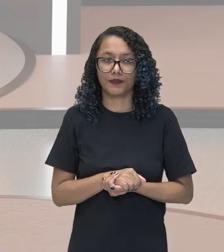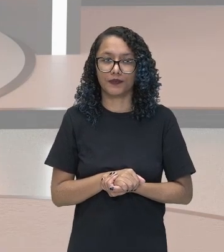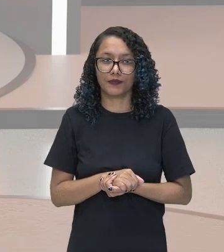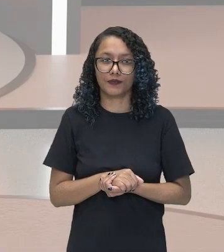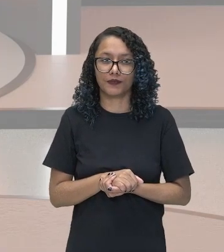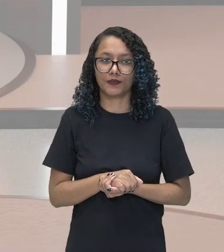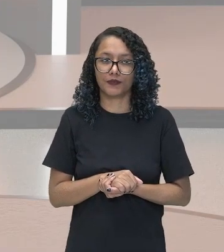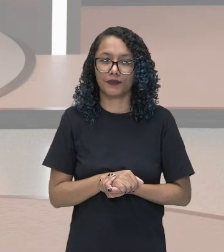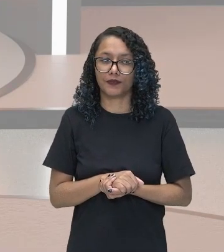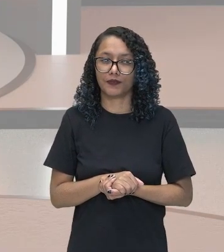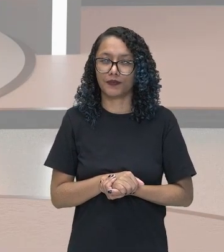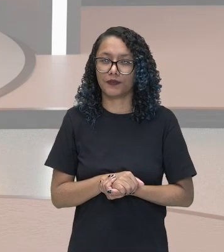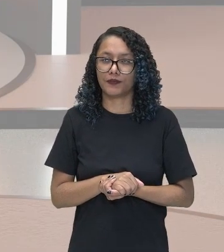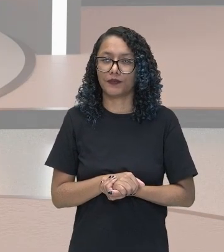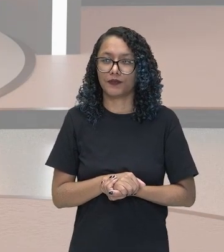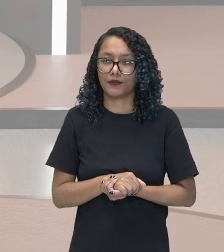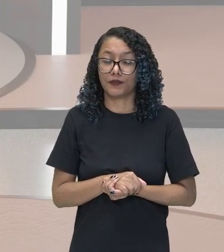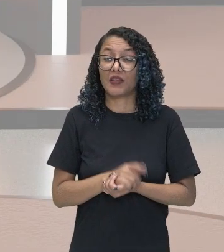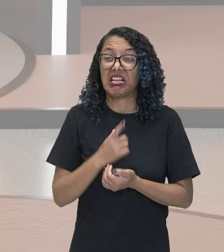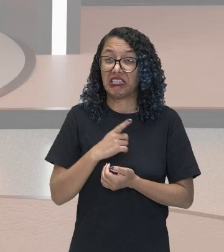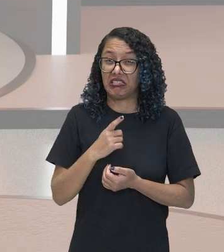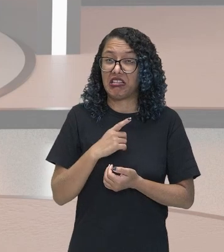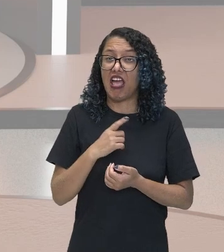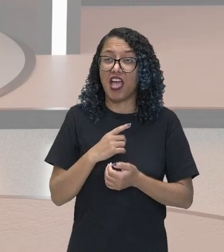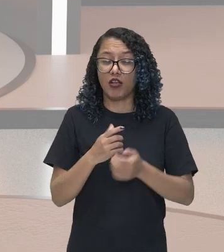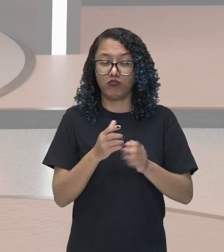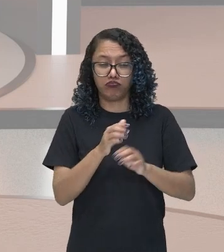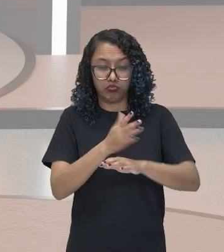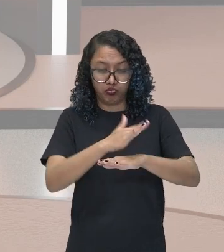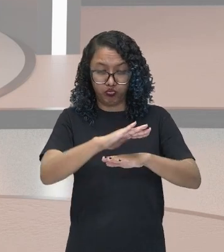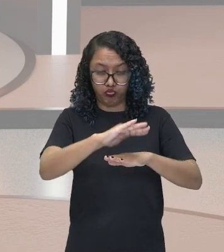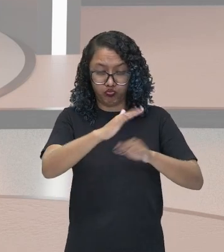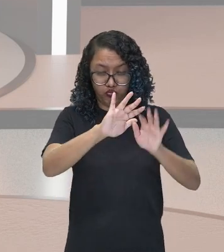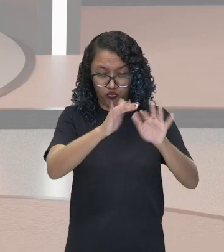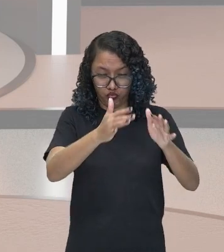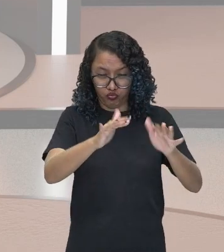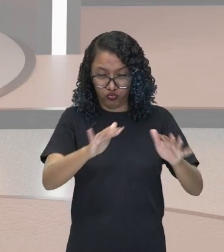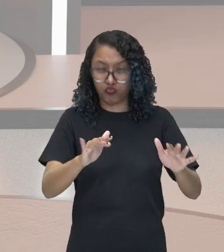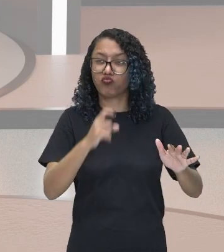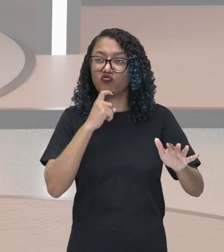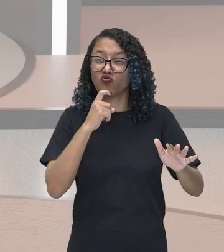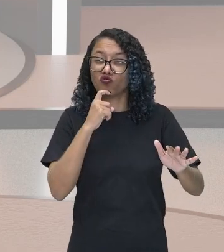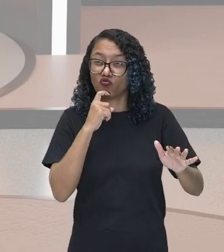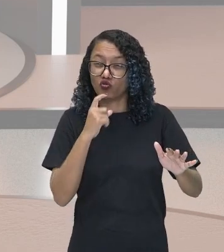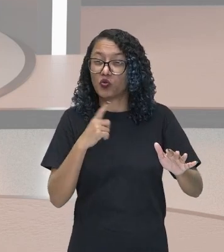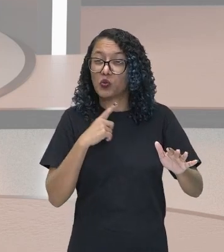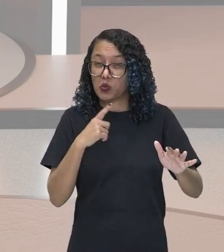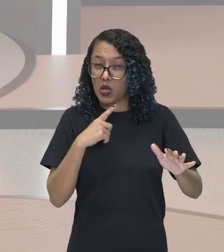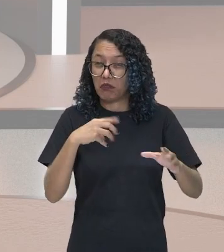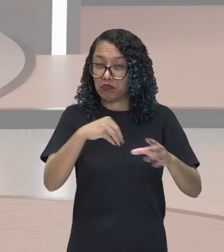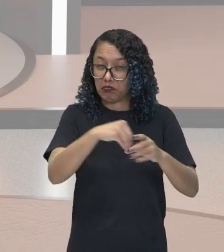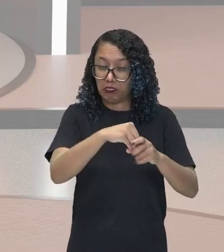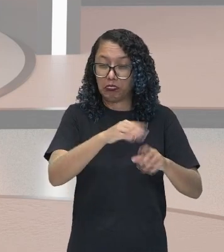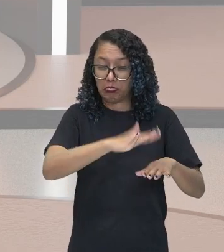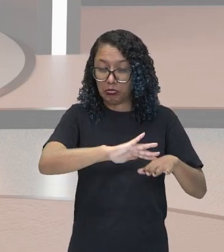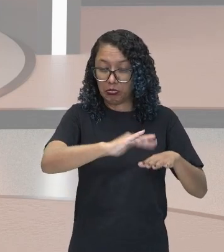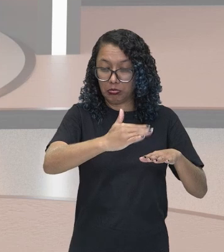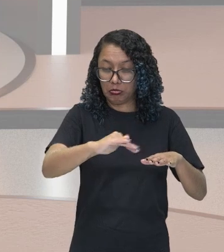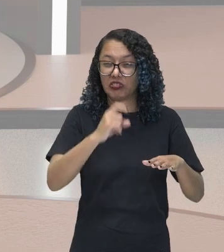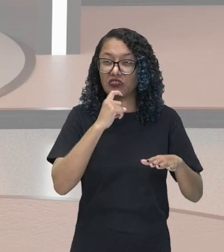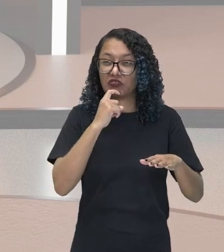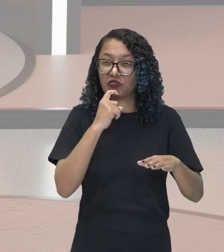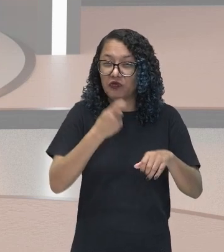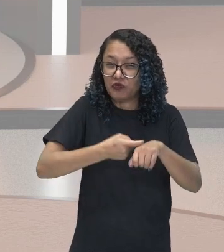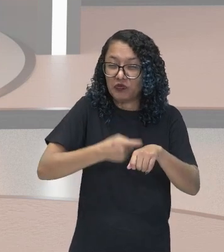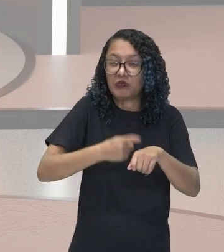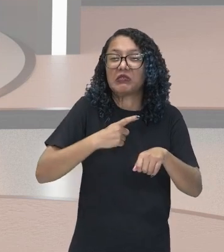a presença, né, de geleiras aí que constituem as paisagens da Patagônia. Certo?